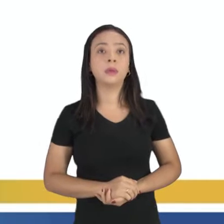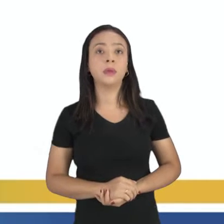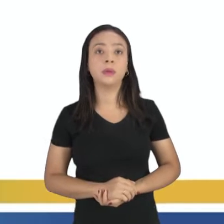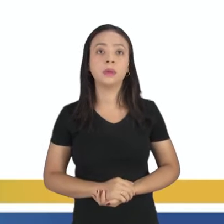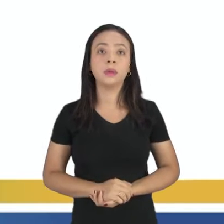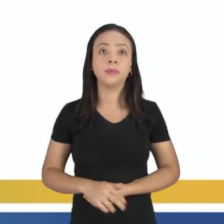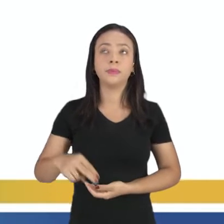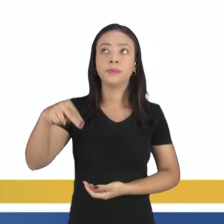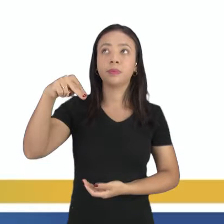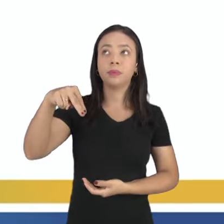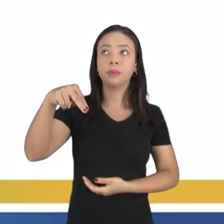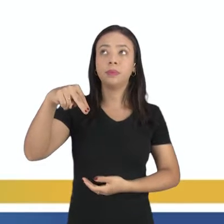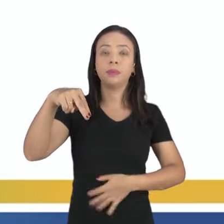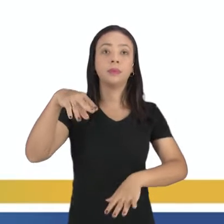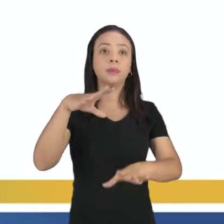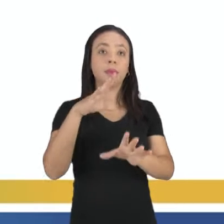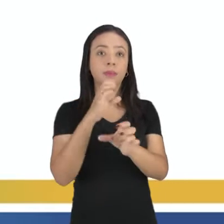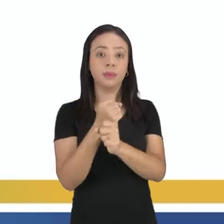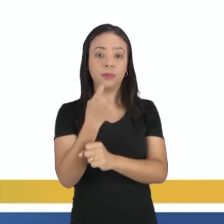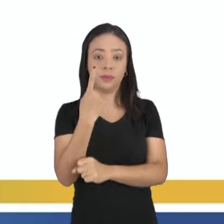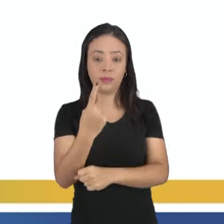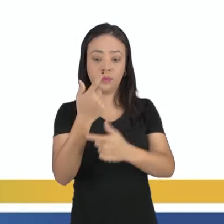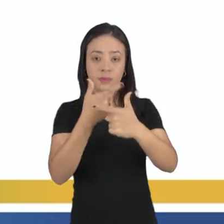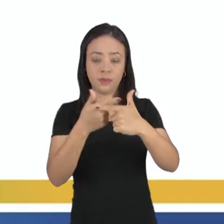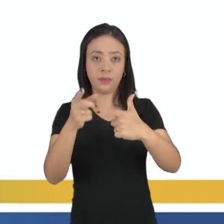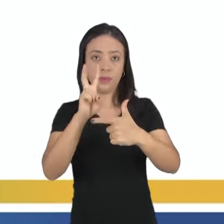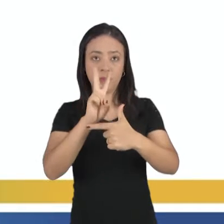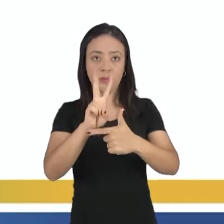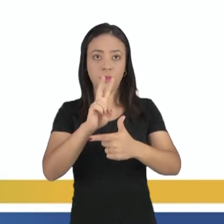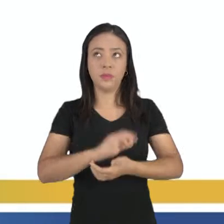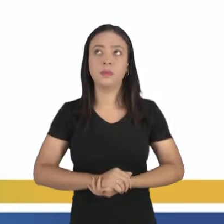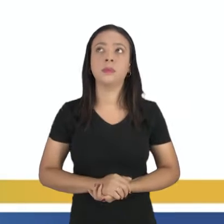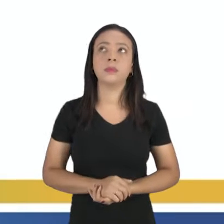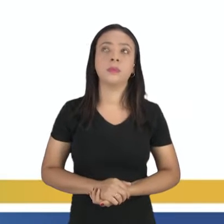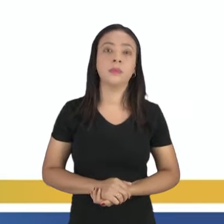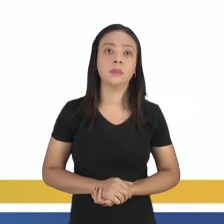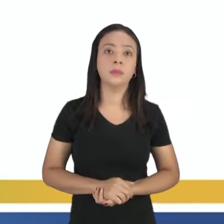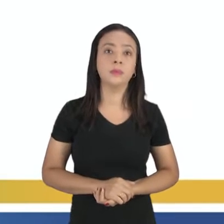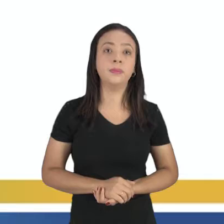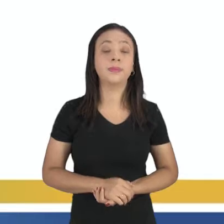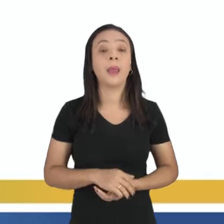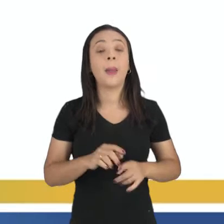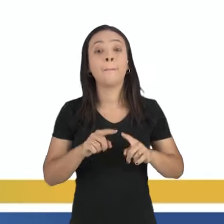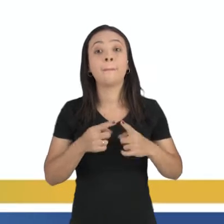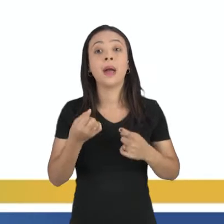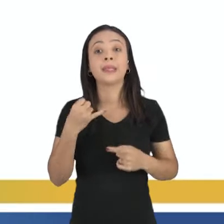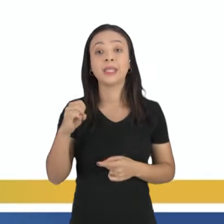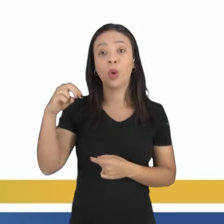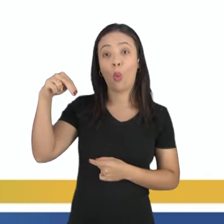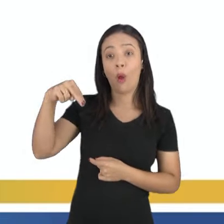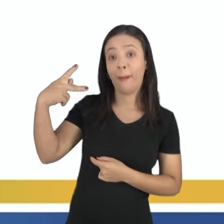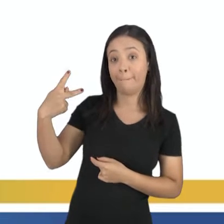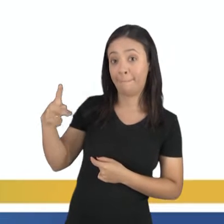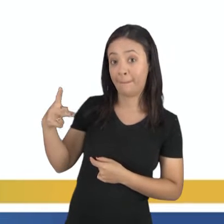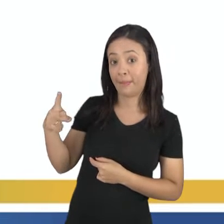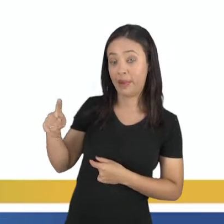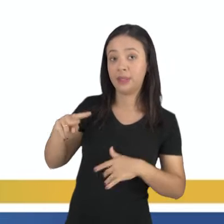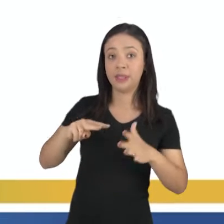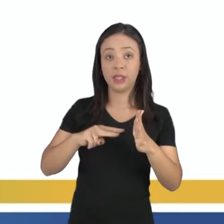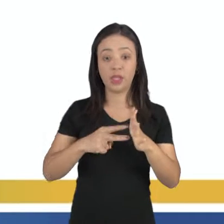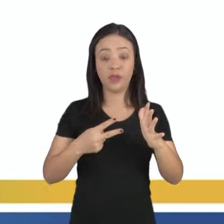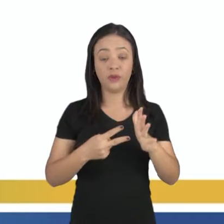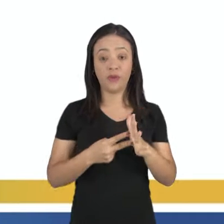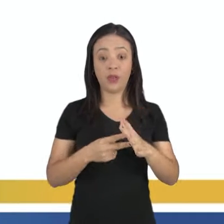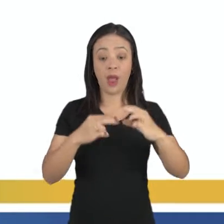mais 1 dividido para 2. Já se esse N for par, nós devemos tomar como mediana